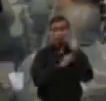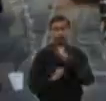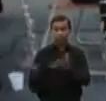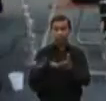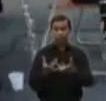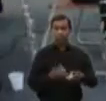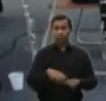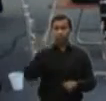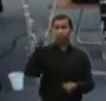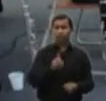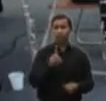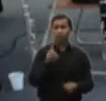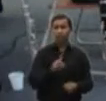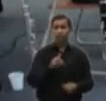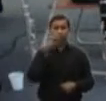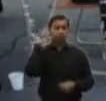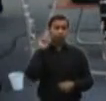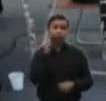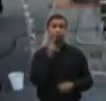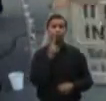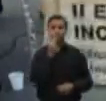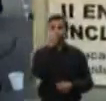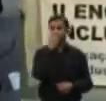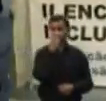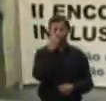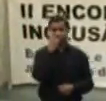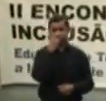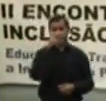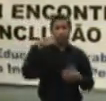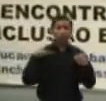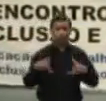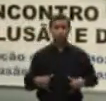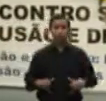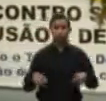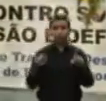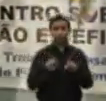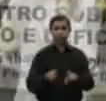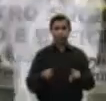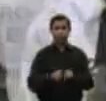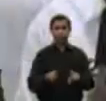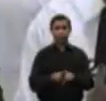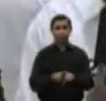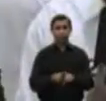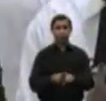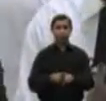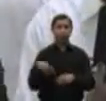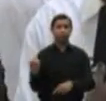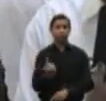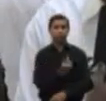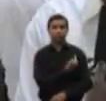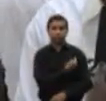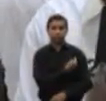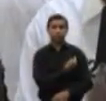físico, deficiente visual, auditivo, alguns casos de paralisia cerebral. Então